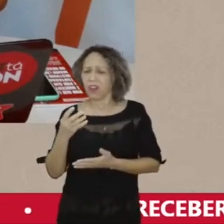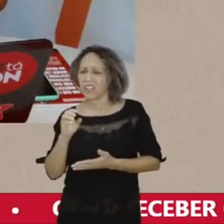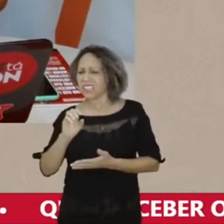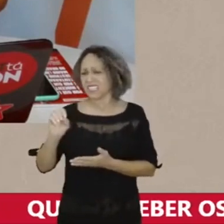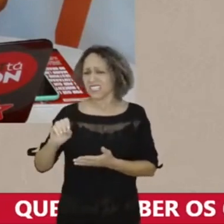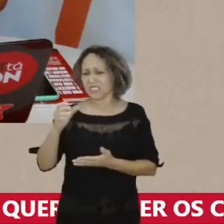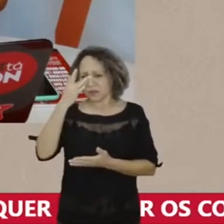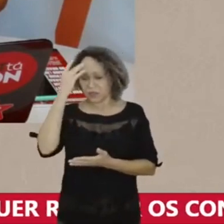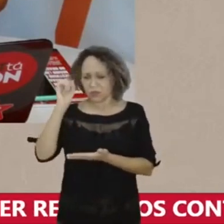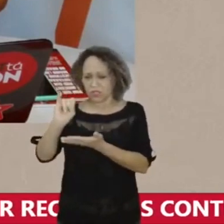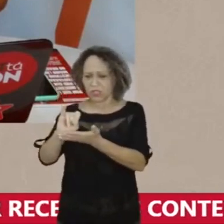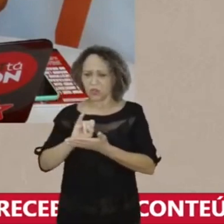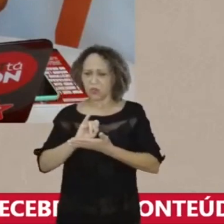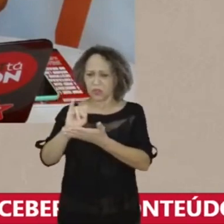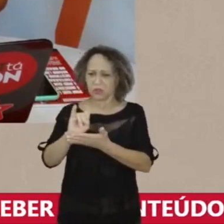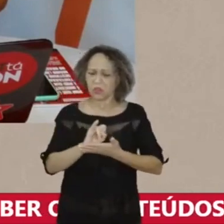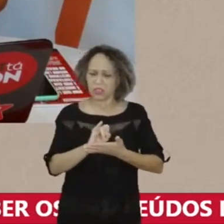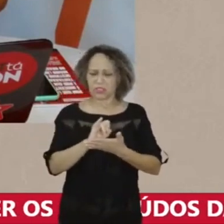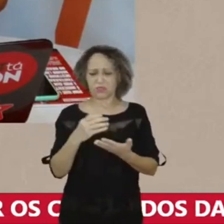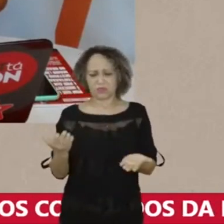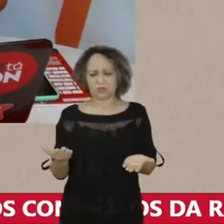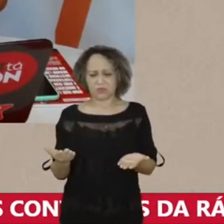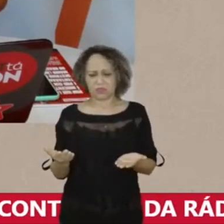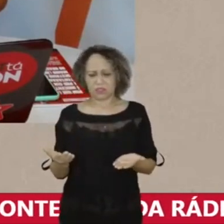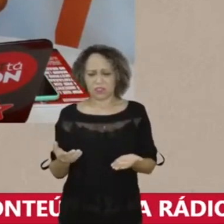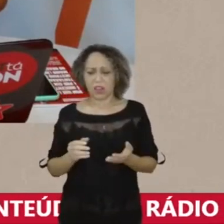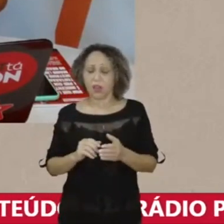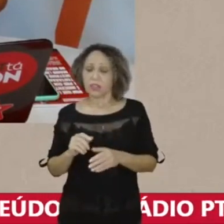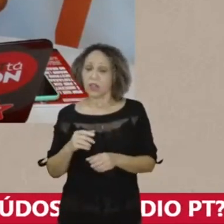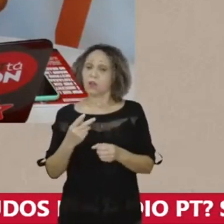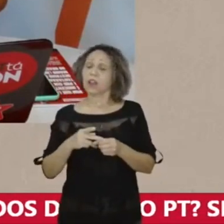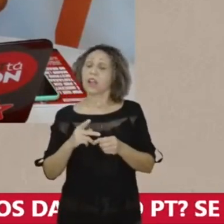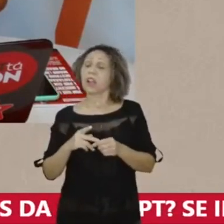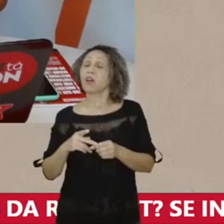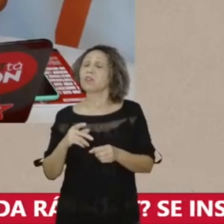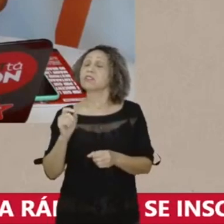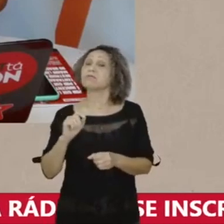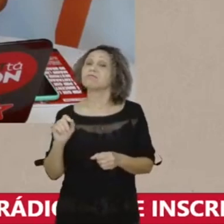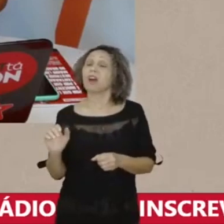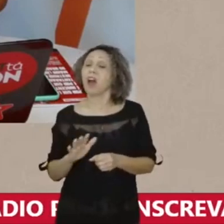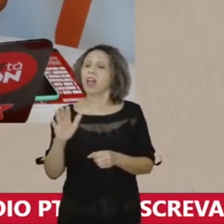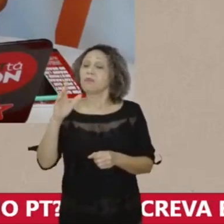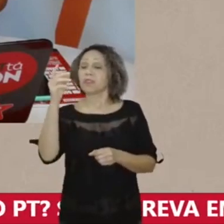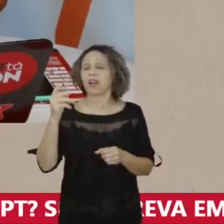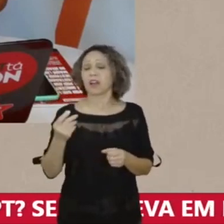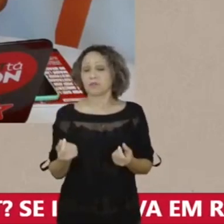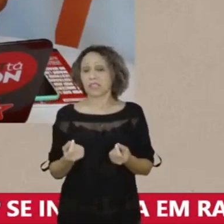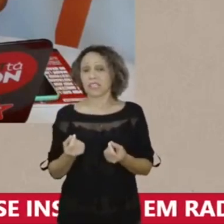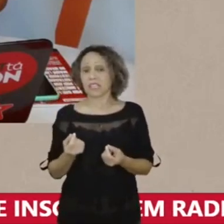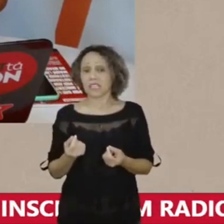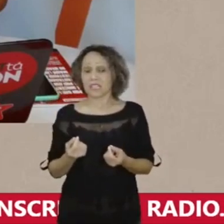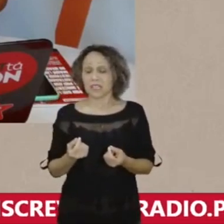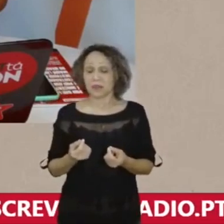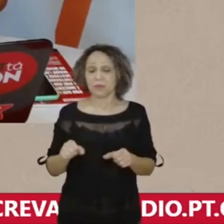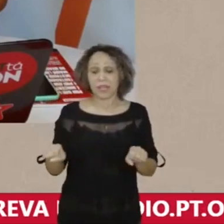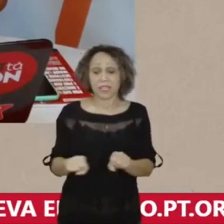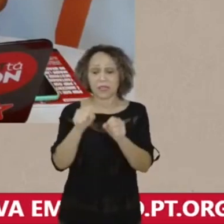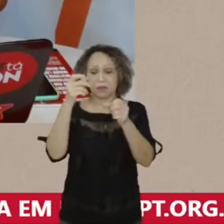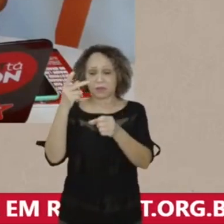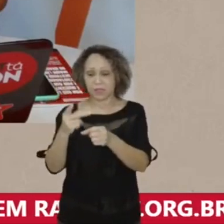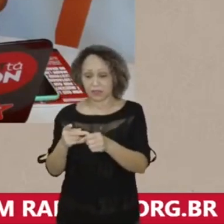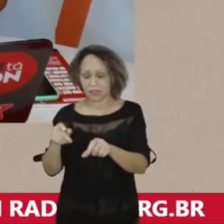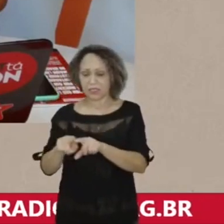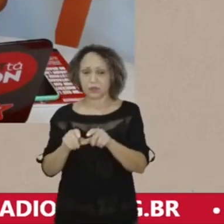lógica? Aumentar os preços da Petrobras para atrair o capital privado e, em última instância, para comprar as refinarias, que é o que está acontecendo, por exemplo, um